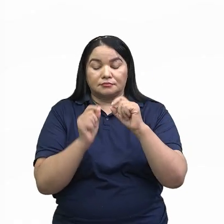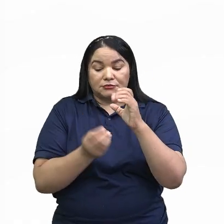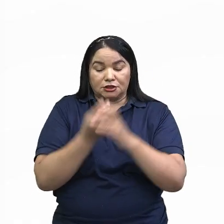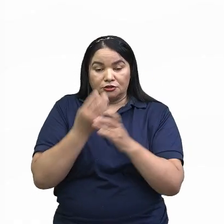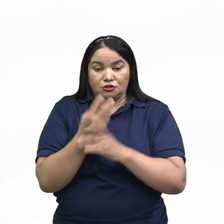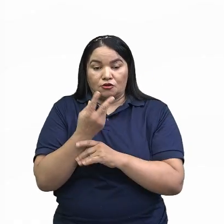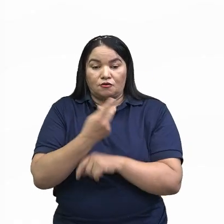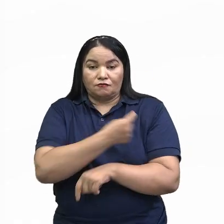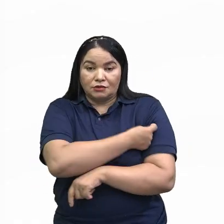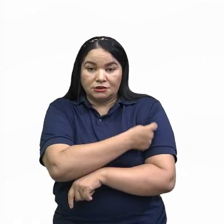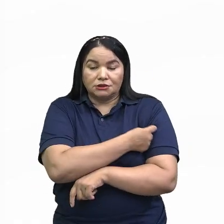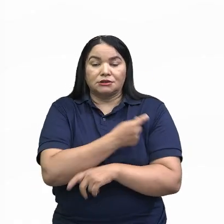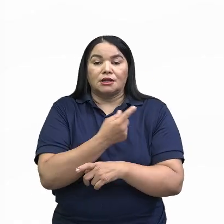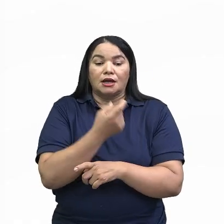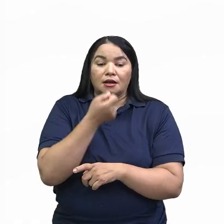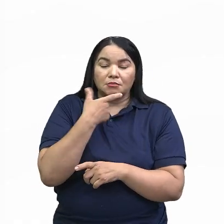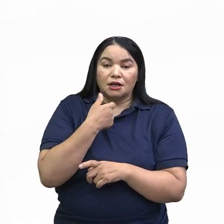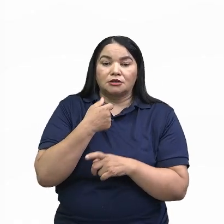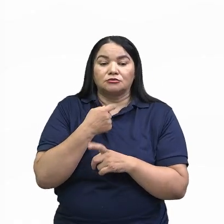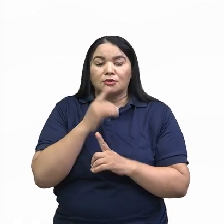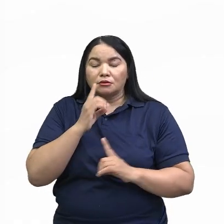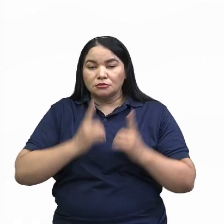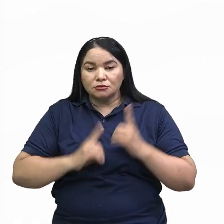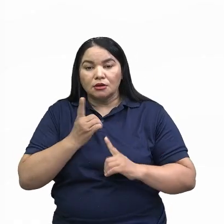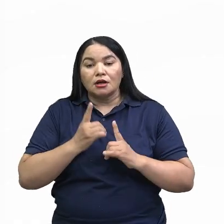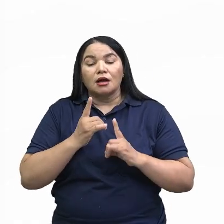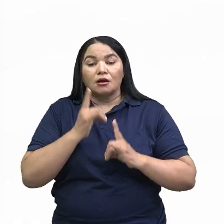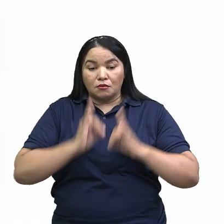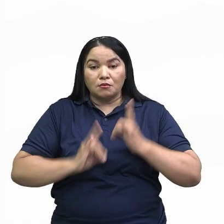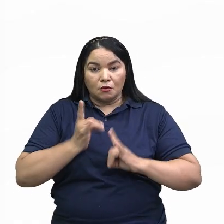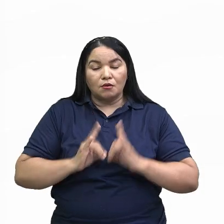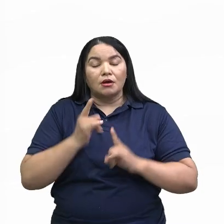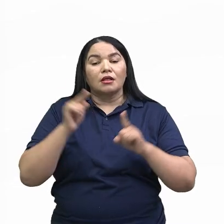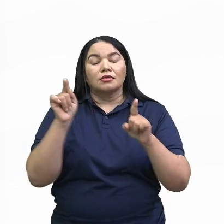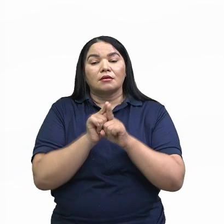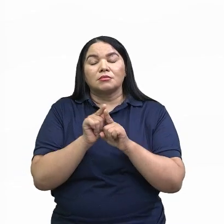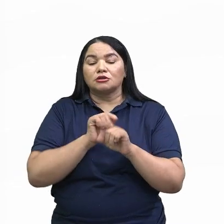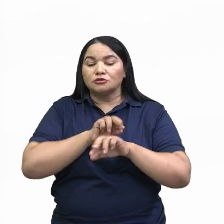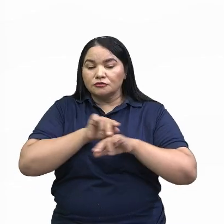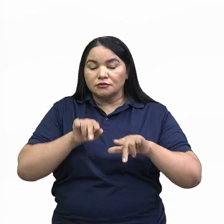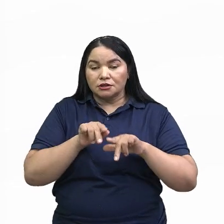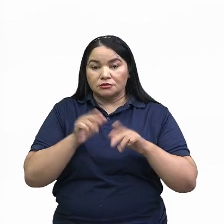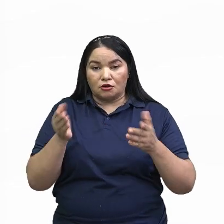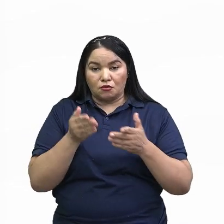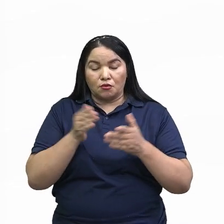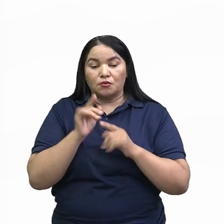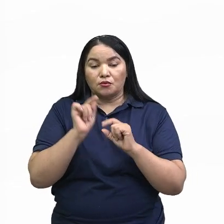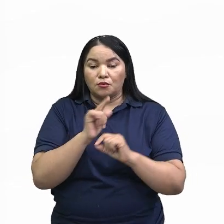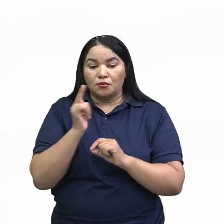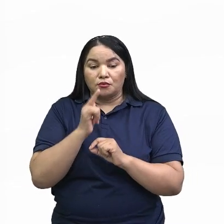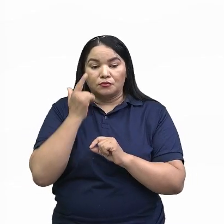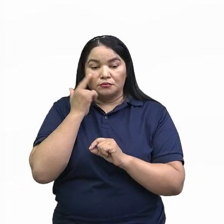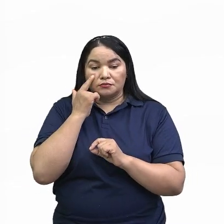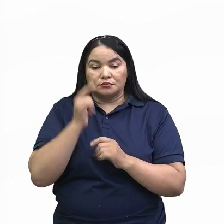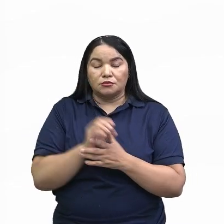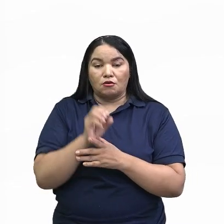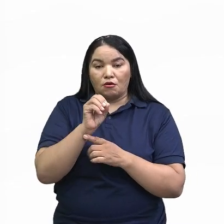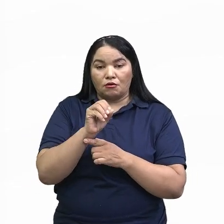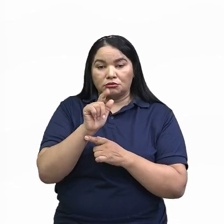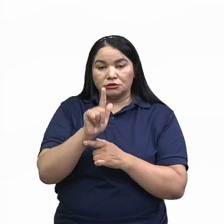produção de medicamentos, hormônios e anticorpos. A gente vai observar agora um pouco mais sobre os